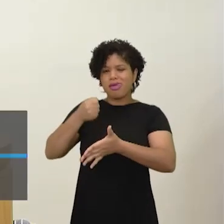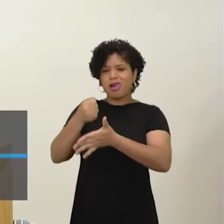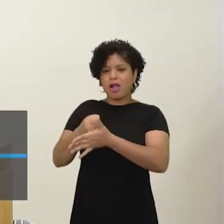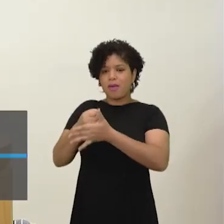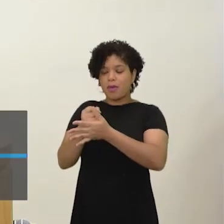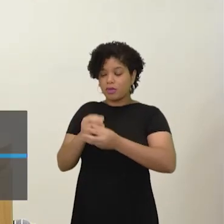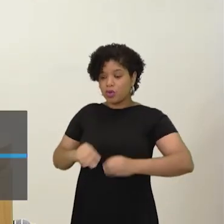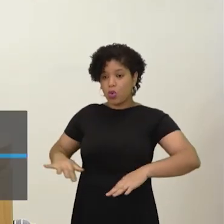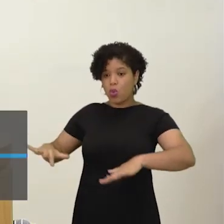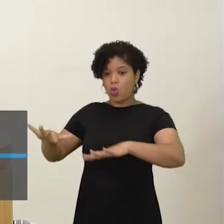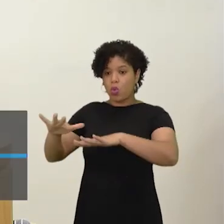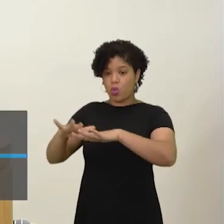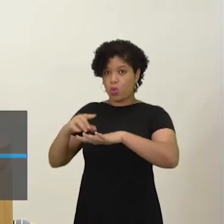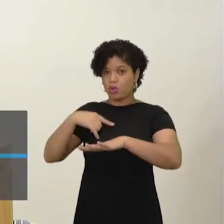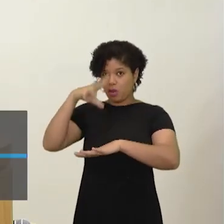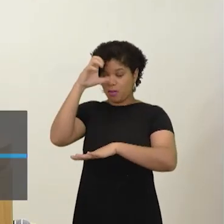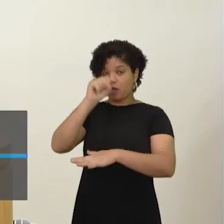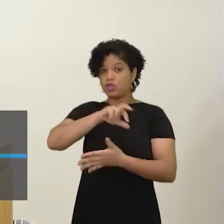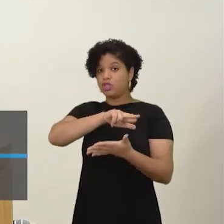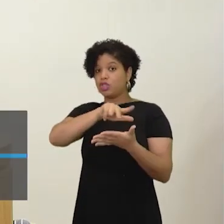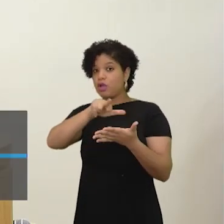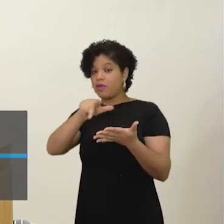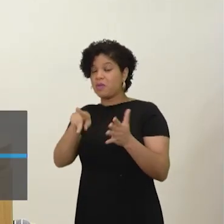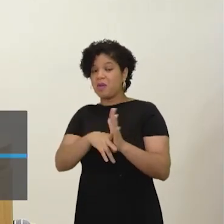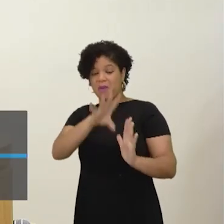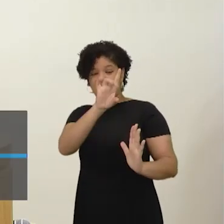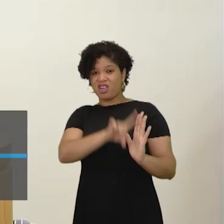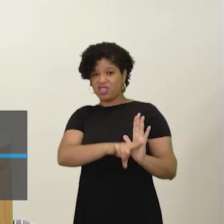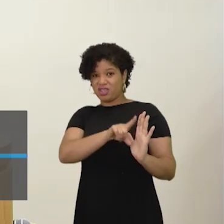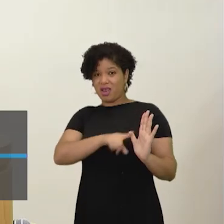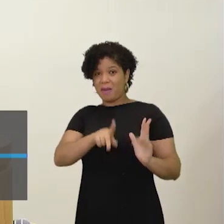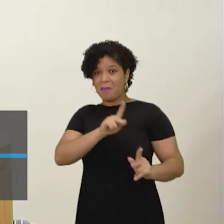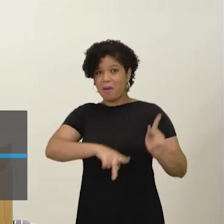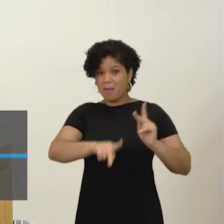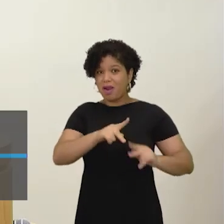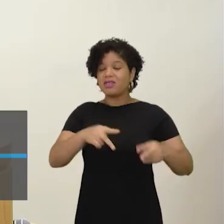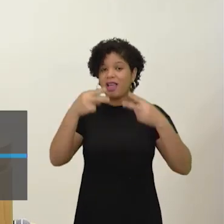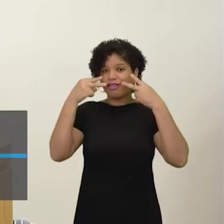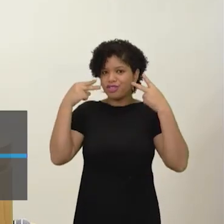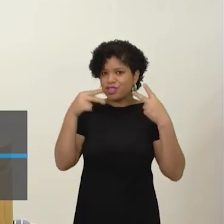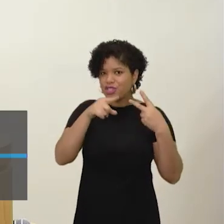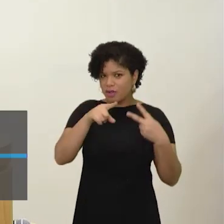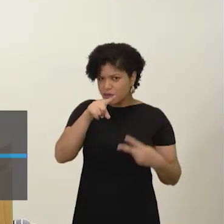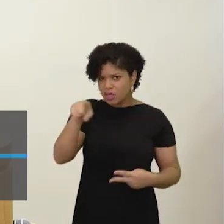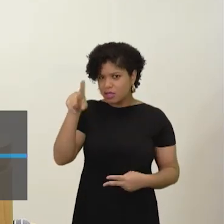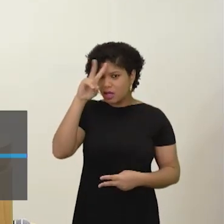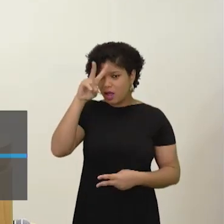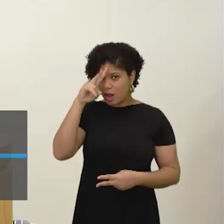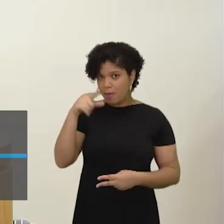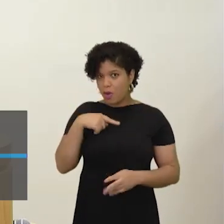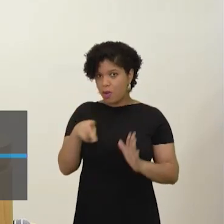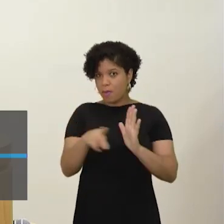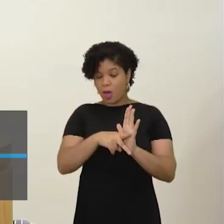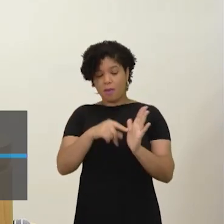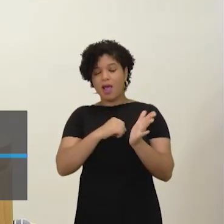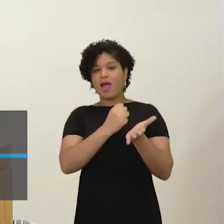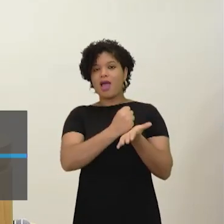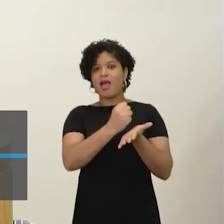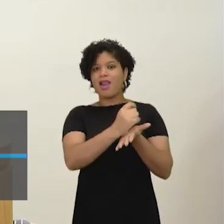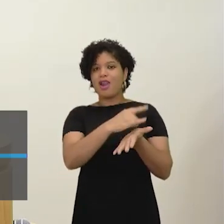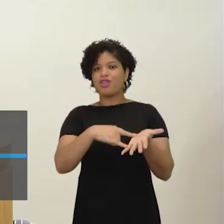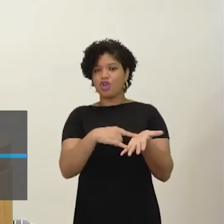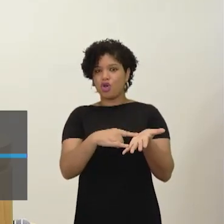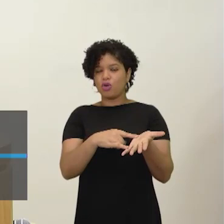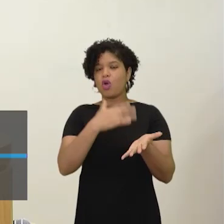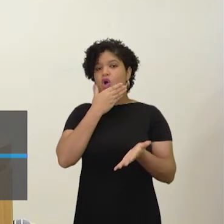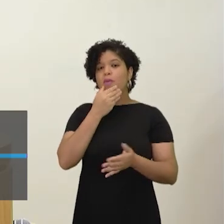terra. Nós vimos também graves violações ao direito dos povos indígenas. Vocês se lembram do relatório Figueiredo? E espero que